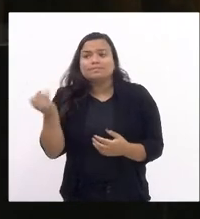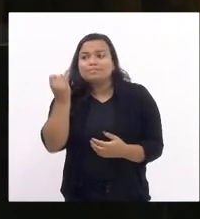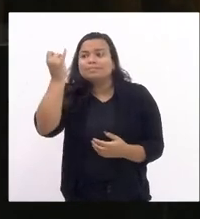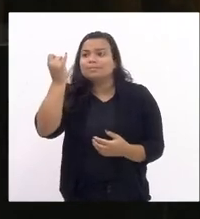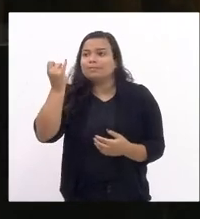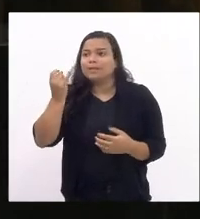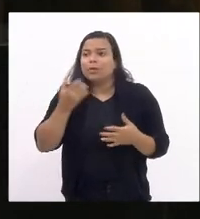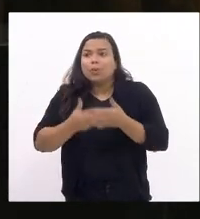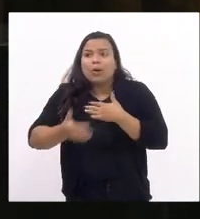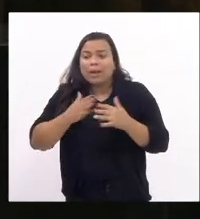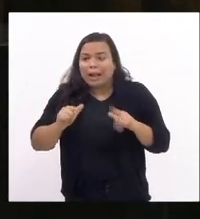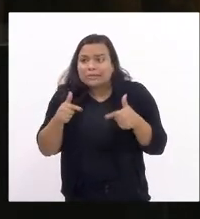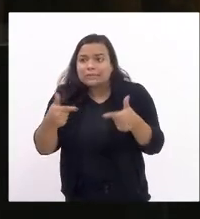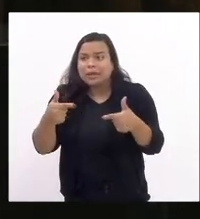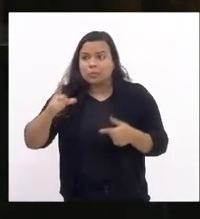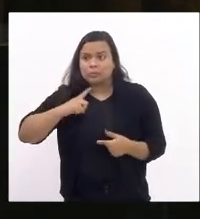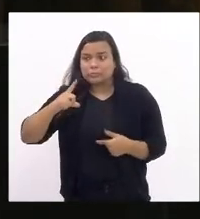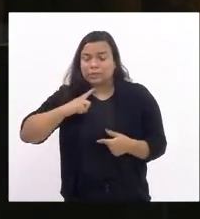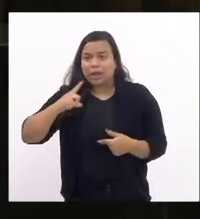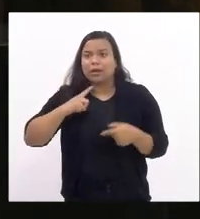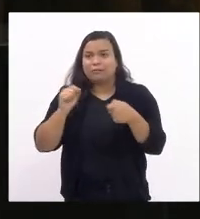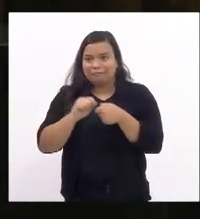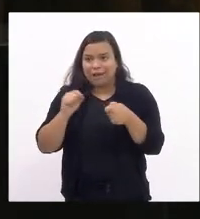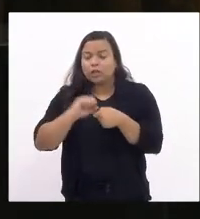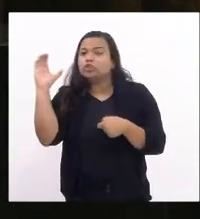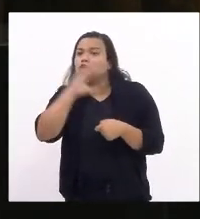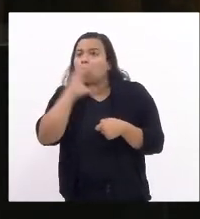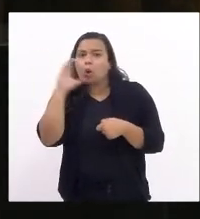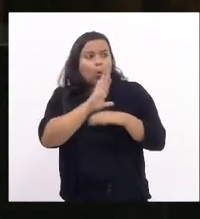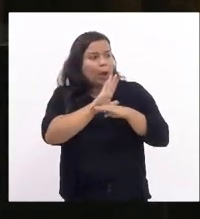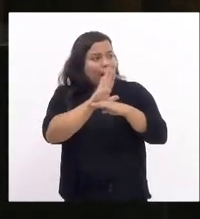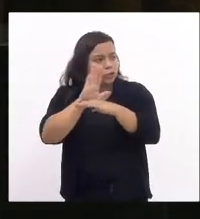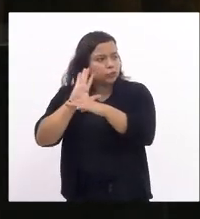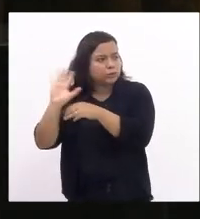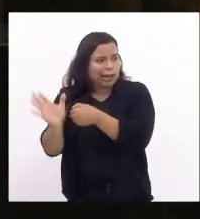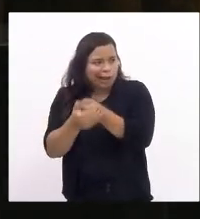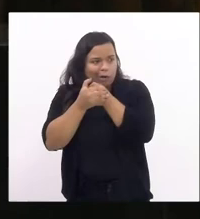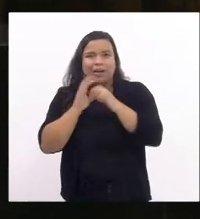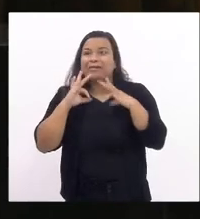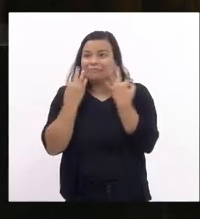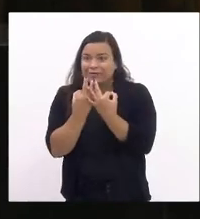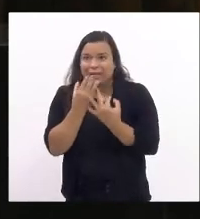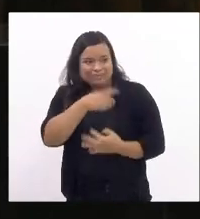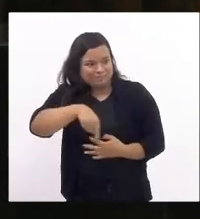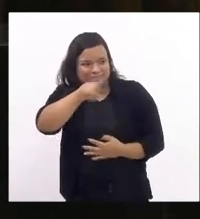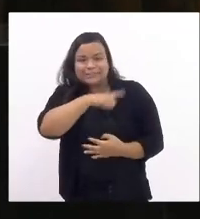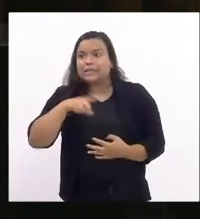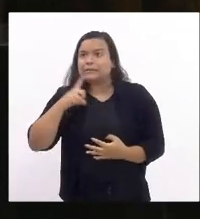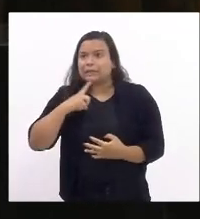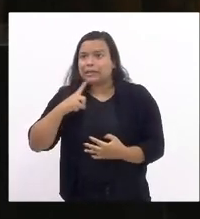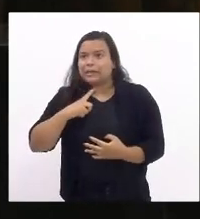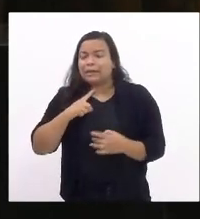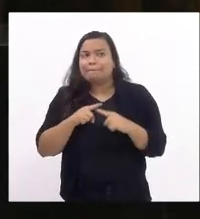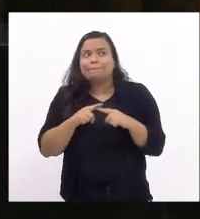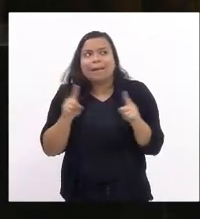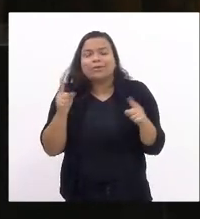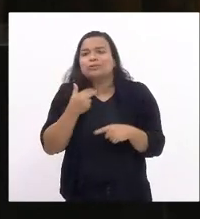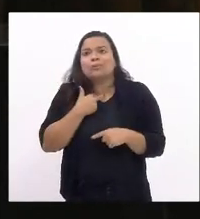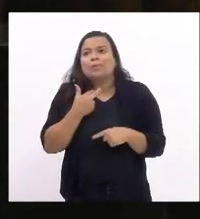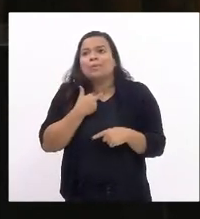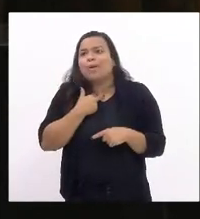qualquer ação que seja feita no socorro, no acolhimento a essas famílias, não reverberem uma